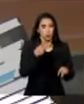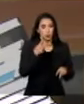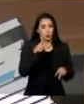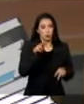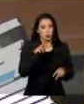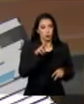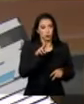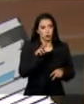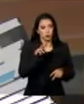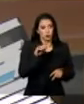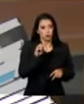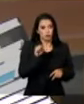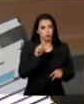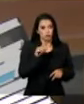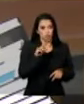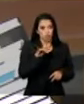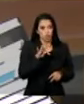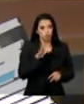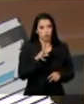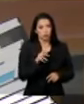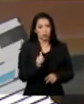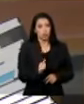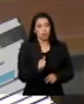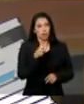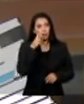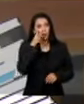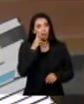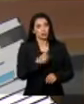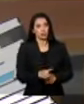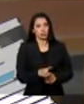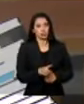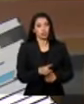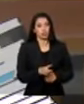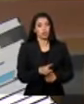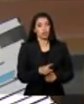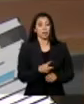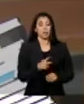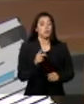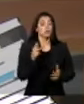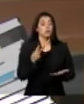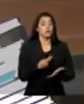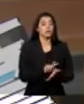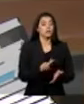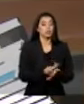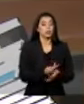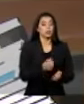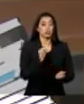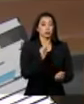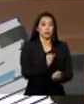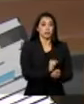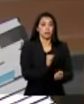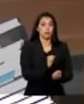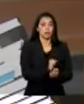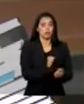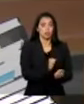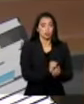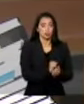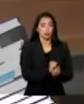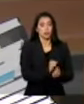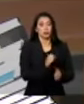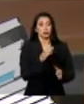adotadas medidas alternativas à custódia, até que suplantado o estado atual dos